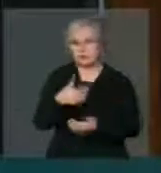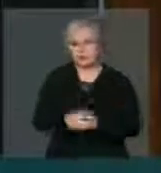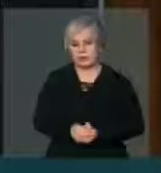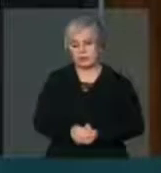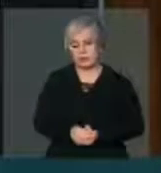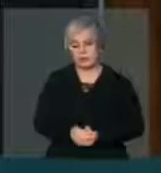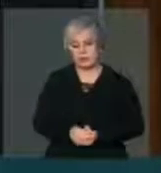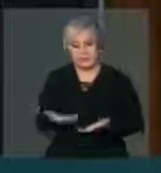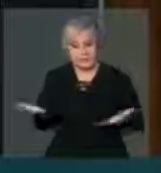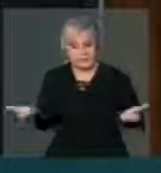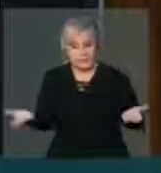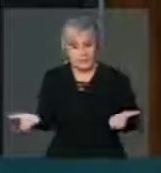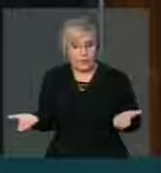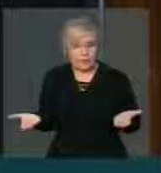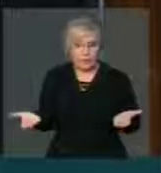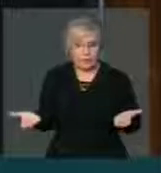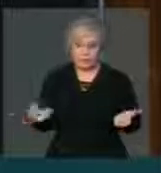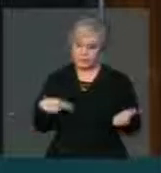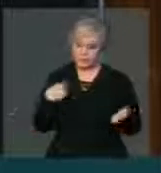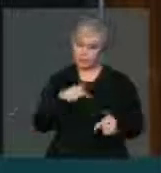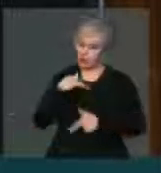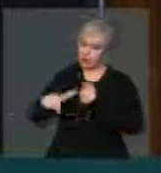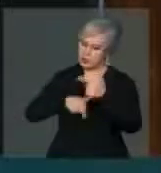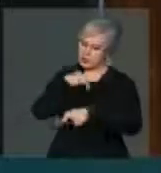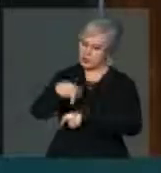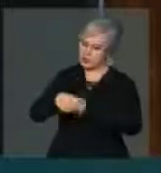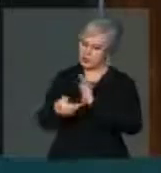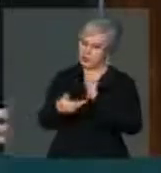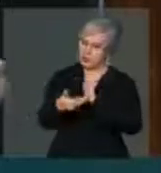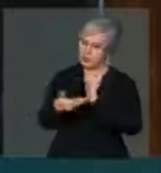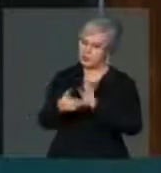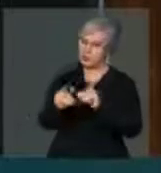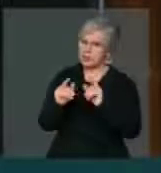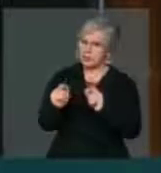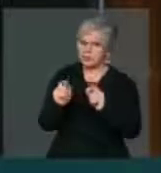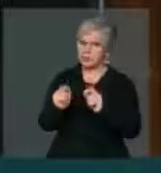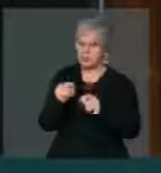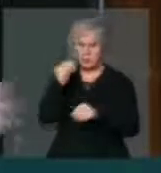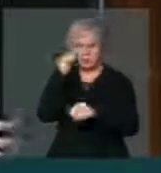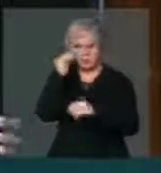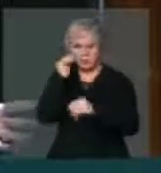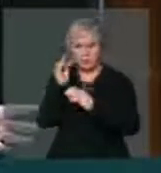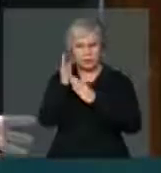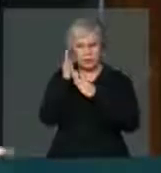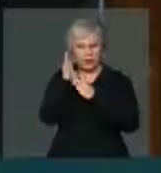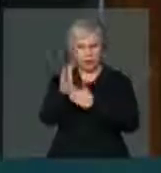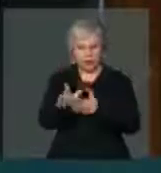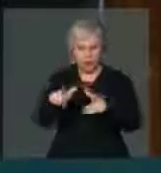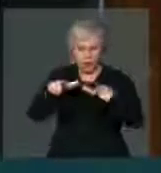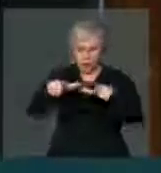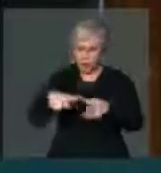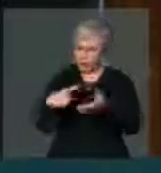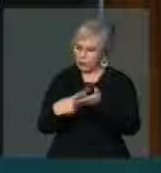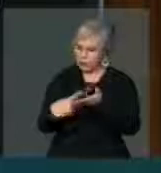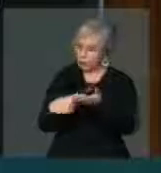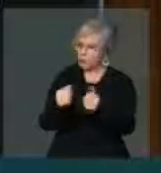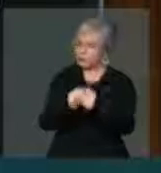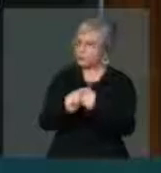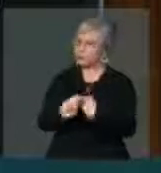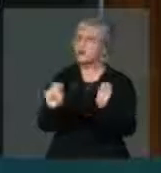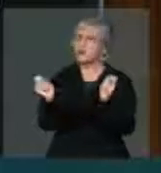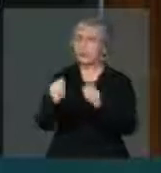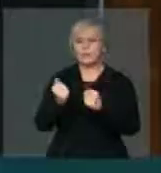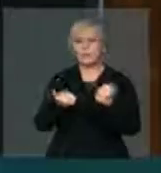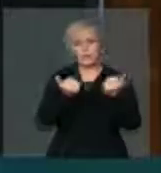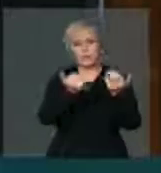aí, nós trabalhamos nessa casa exatamente na construção de uma agenda essa que possa dar ao